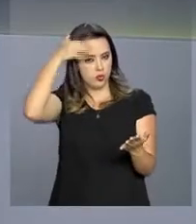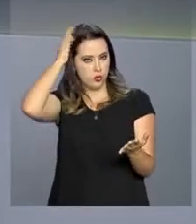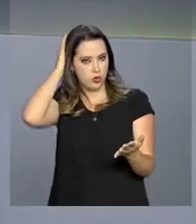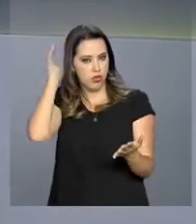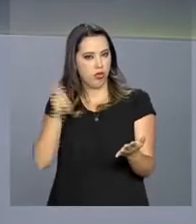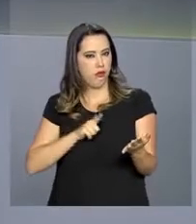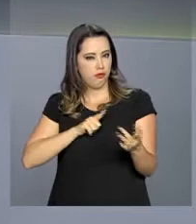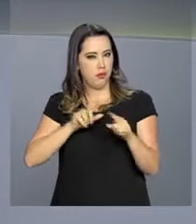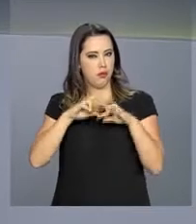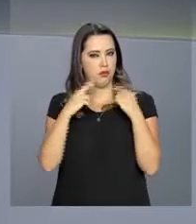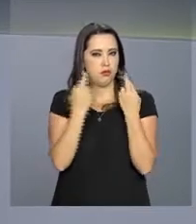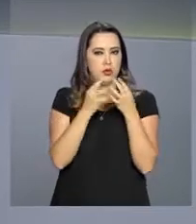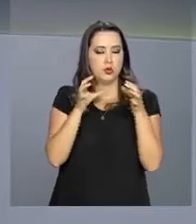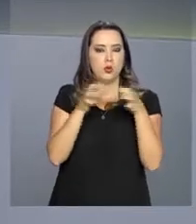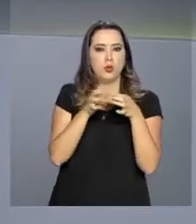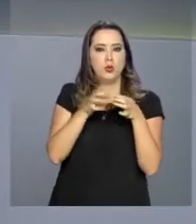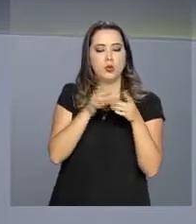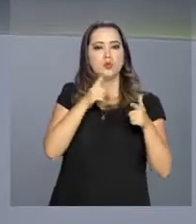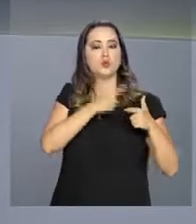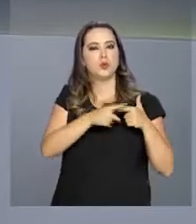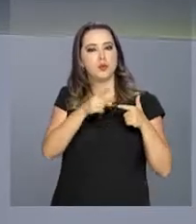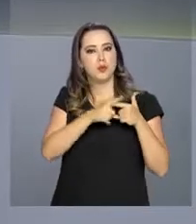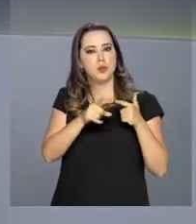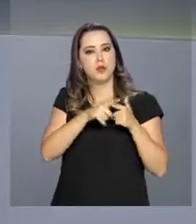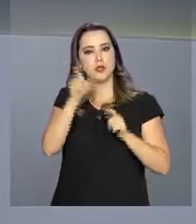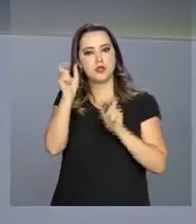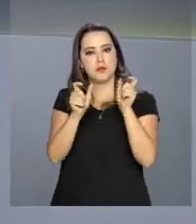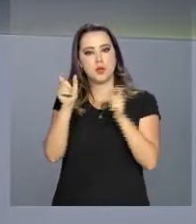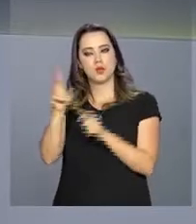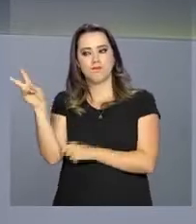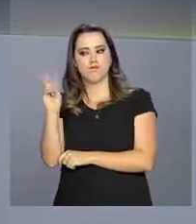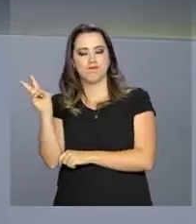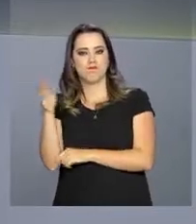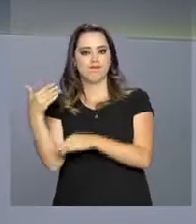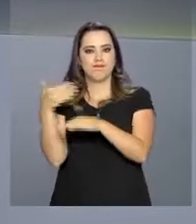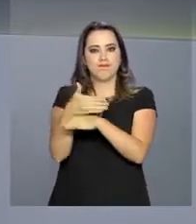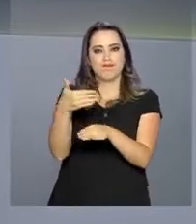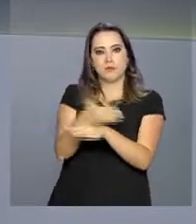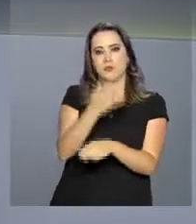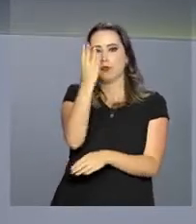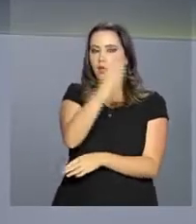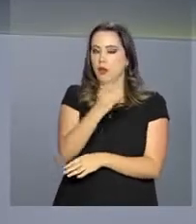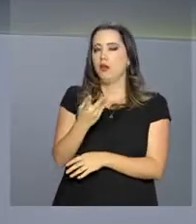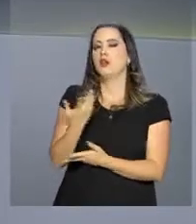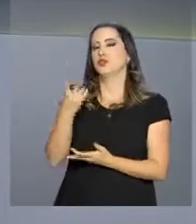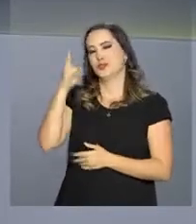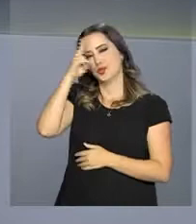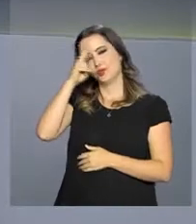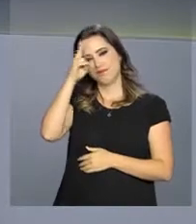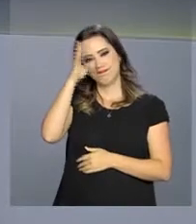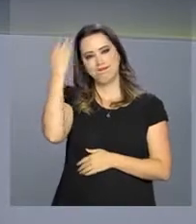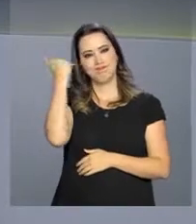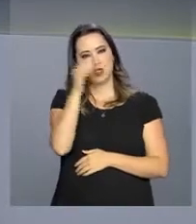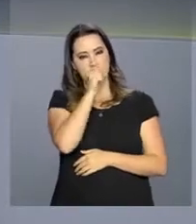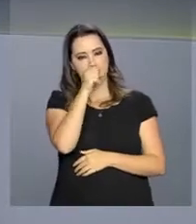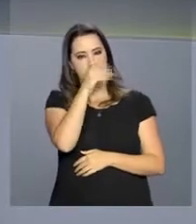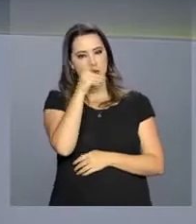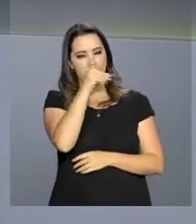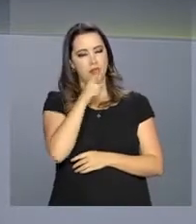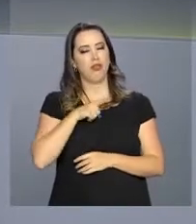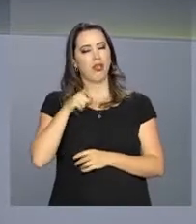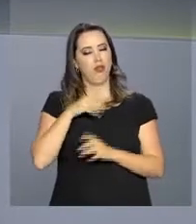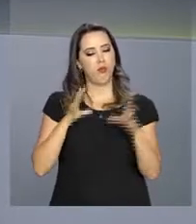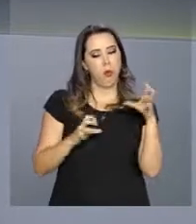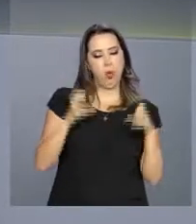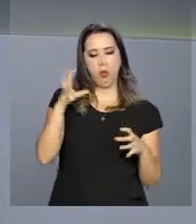teve também uma reunião sobre a situação dos imigrantes venezuelanos a gente lembra que no fim de semana houve conflitos na